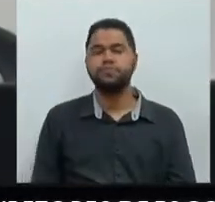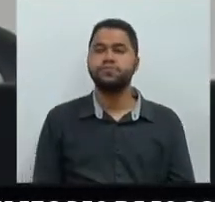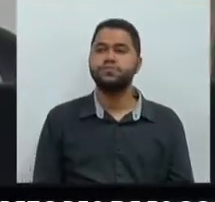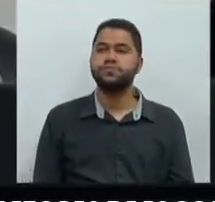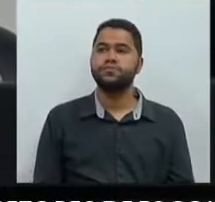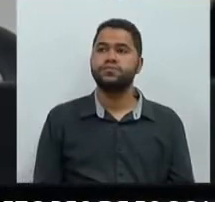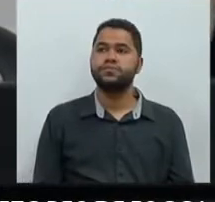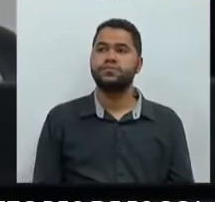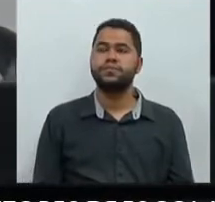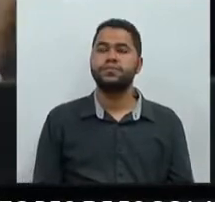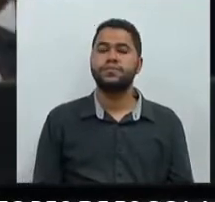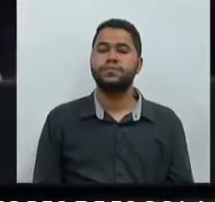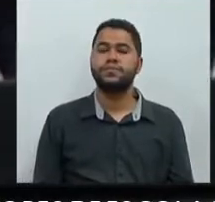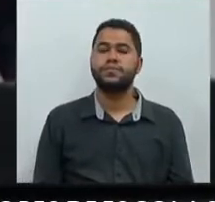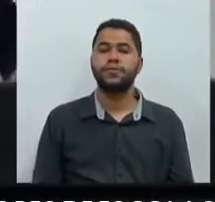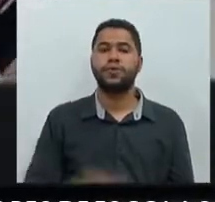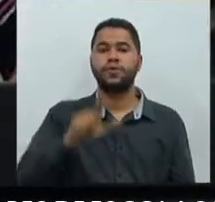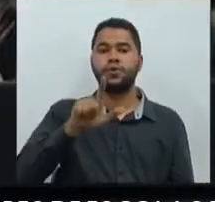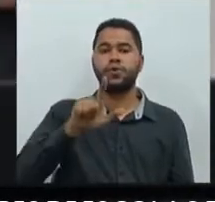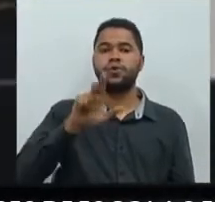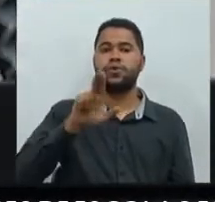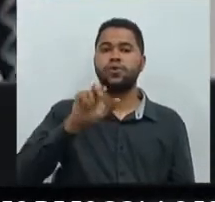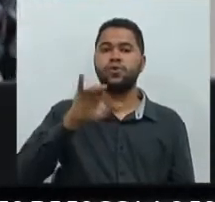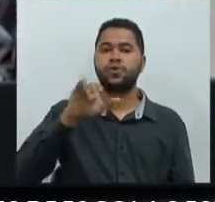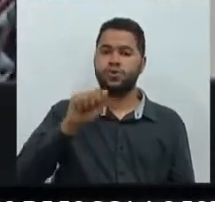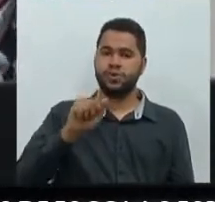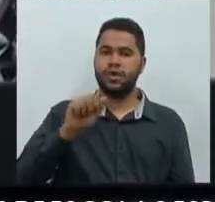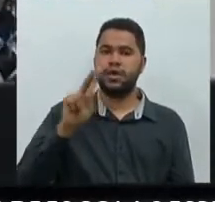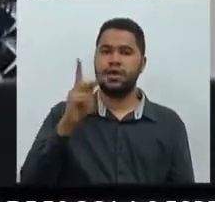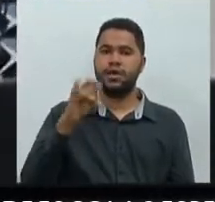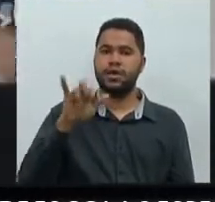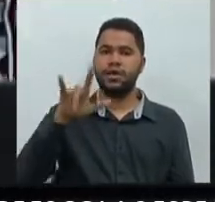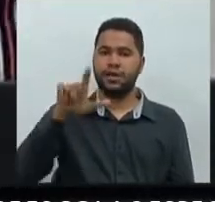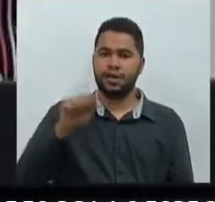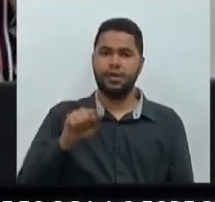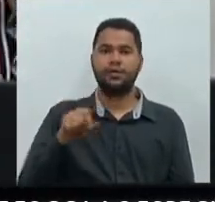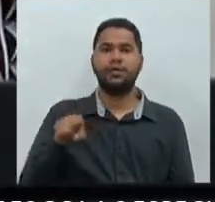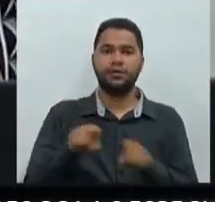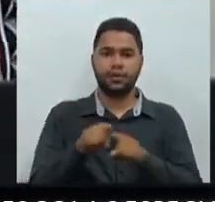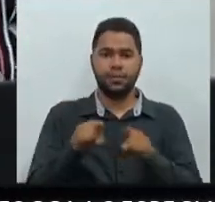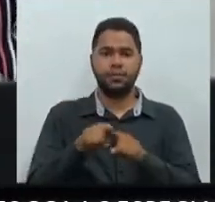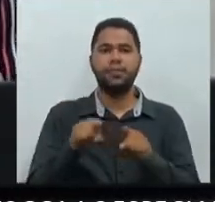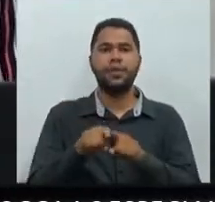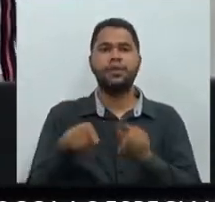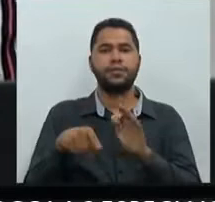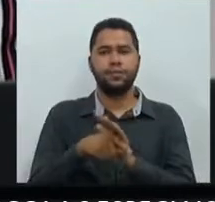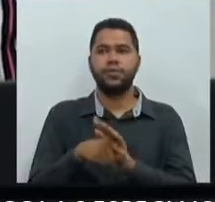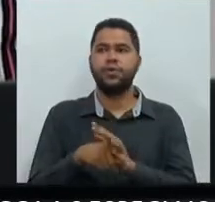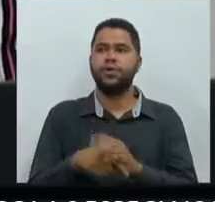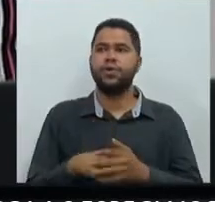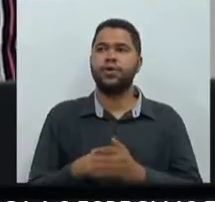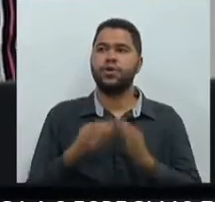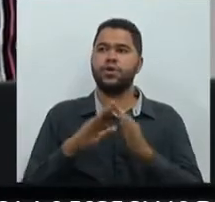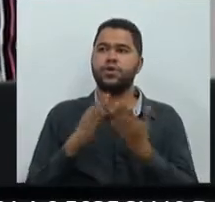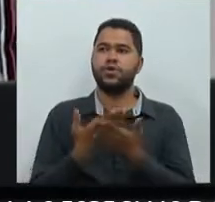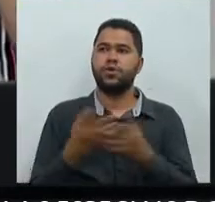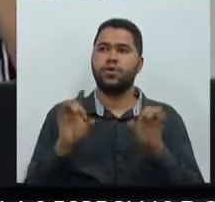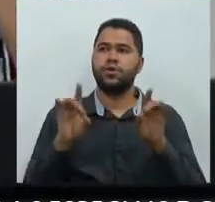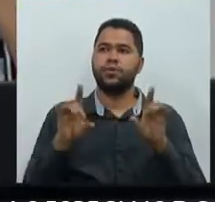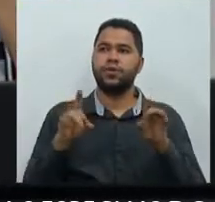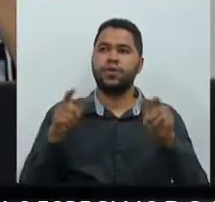aqui presencialmente. Lúcia Helena Reis, que também é da Escola Estadual Sandra Risoleta de Lima, né, Escola Especial também,